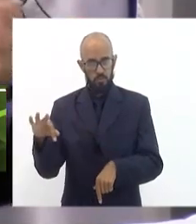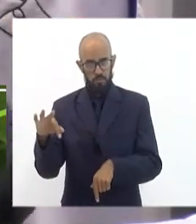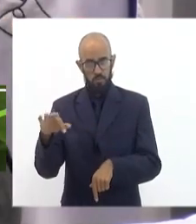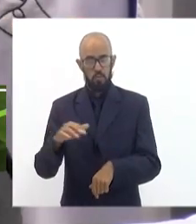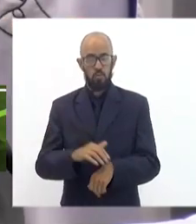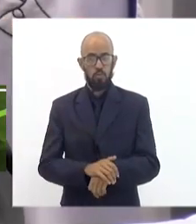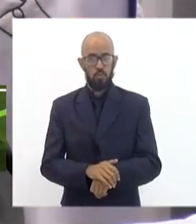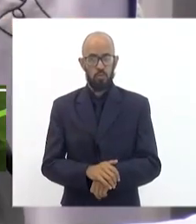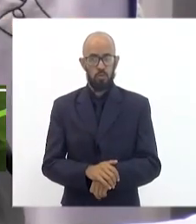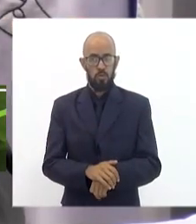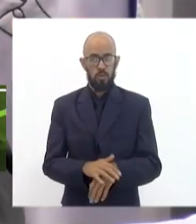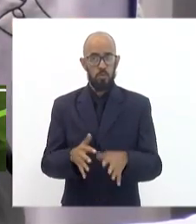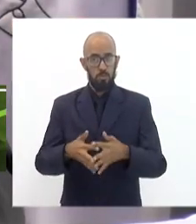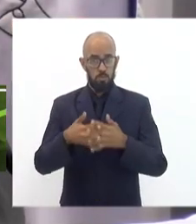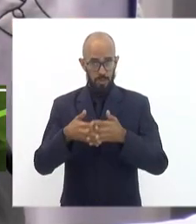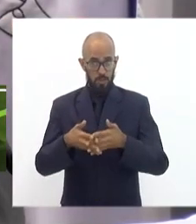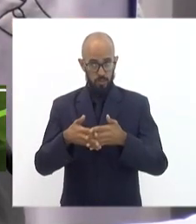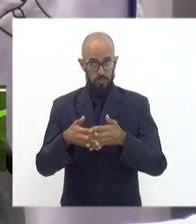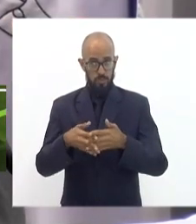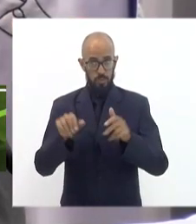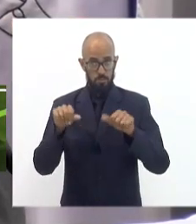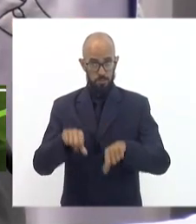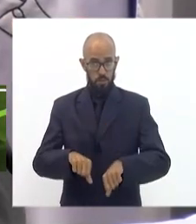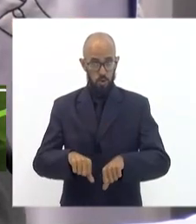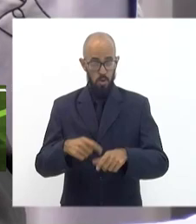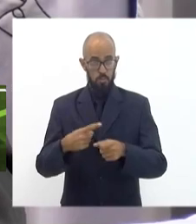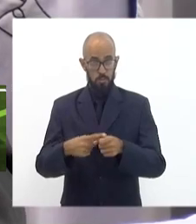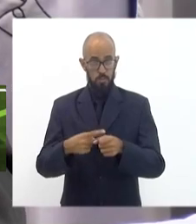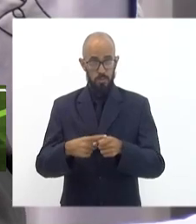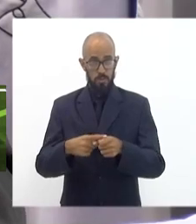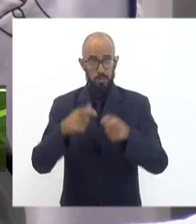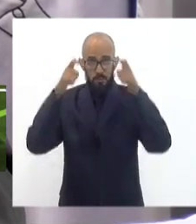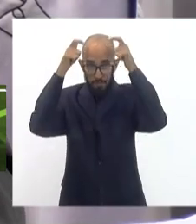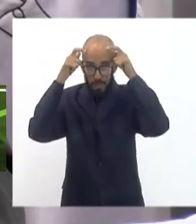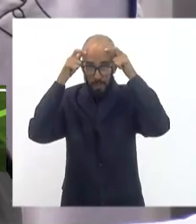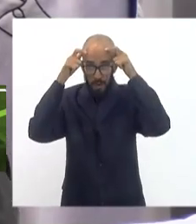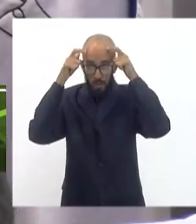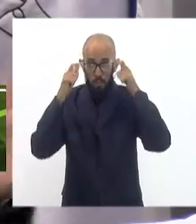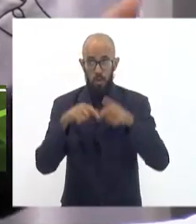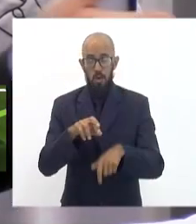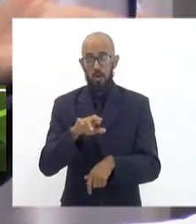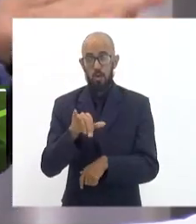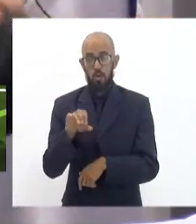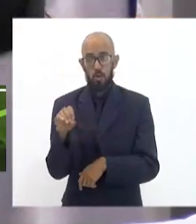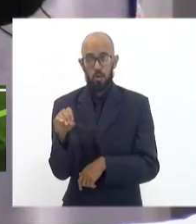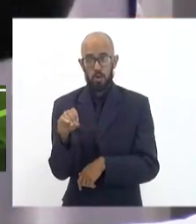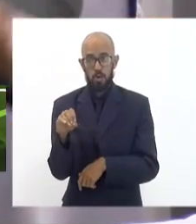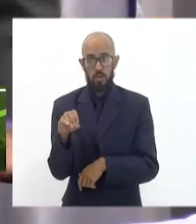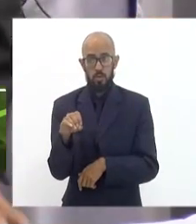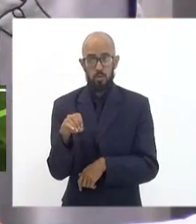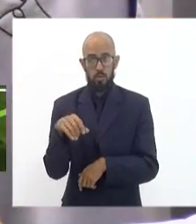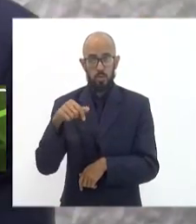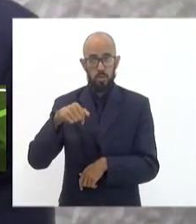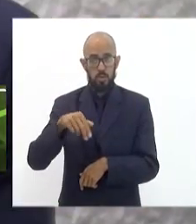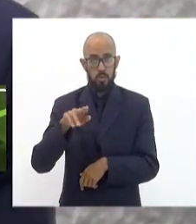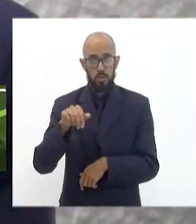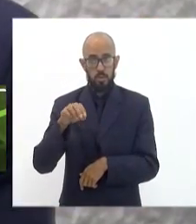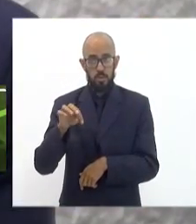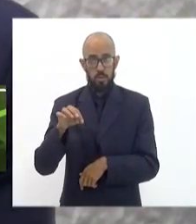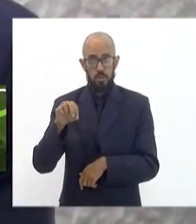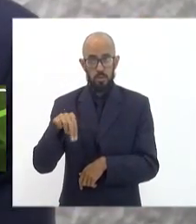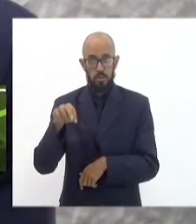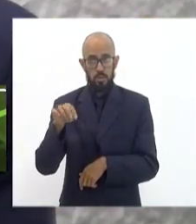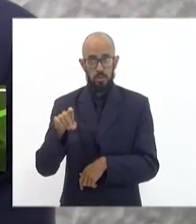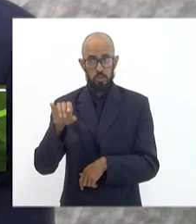lá em Petrópolis mais relevante que é uma cidade Imperial é o rio palatinado rico Quitandinha quando